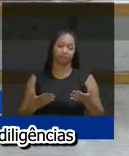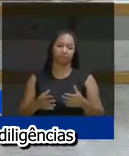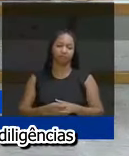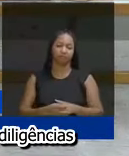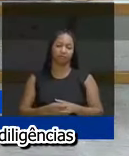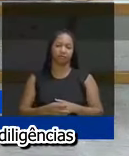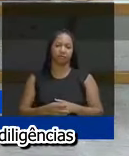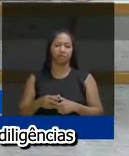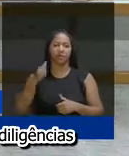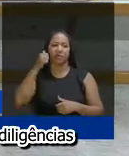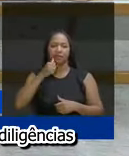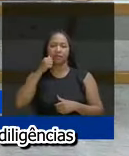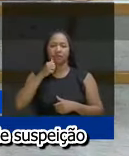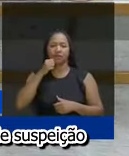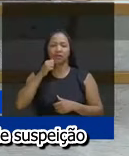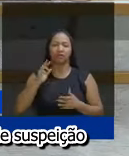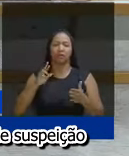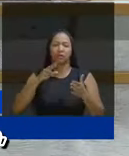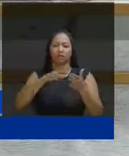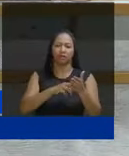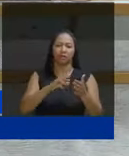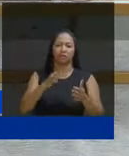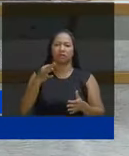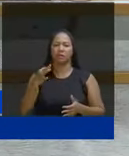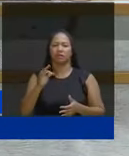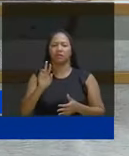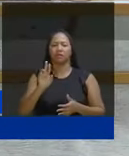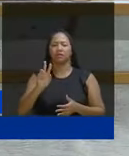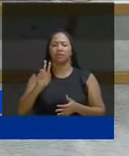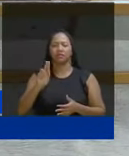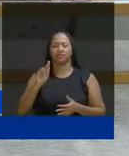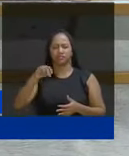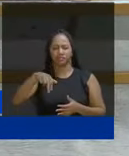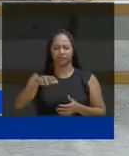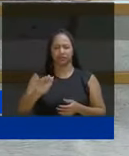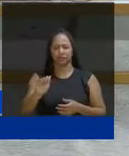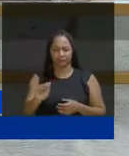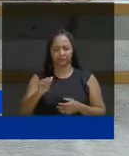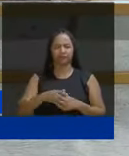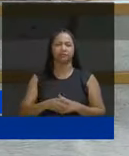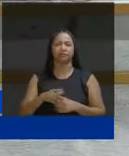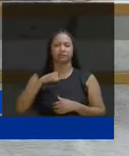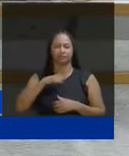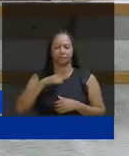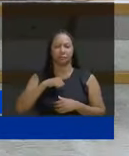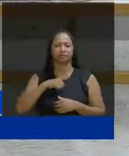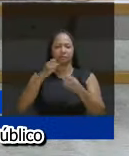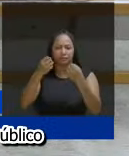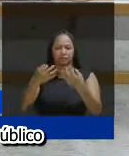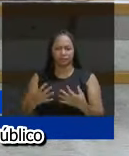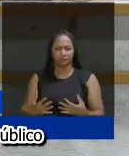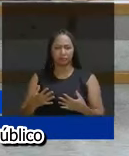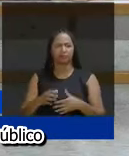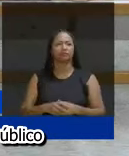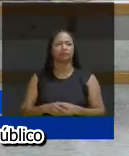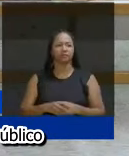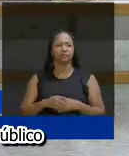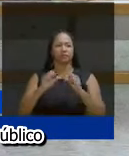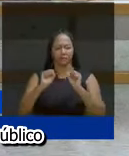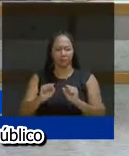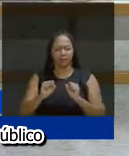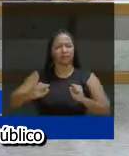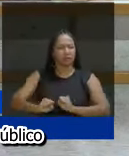a relatora Tina Souza? Isso. Pois não. Da relatora. Trago essas considerações para poder